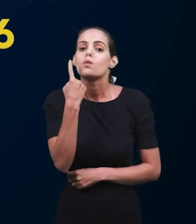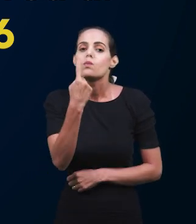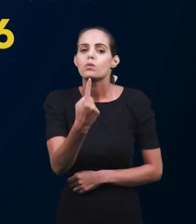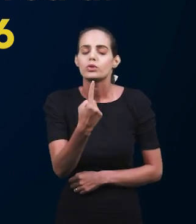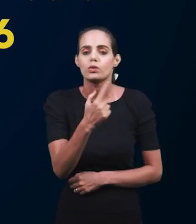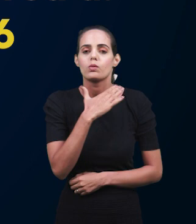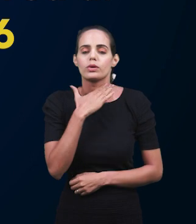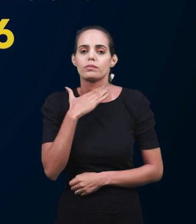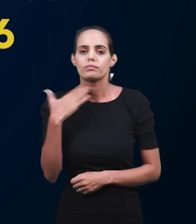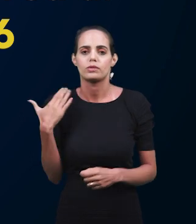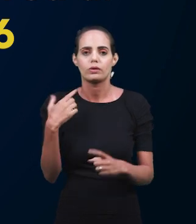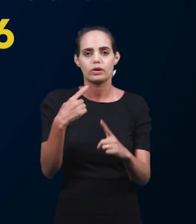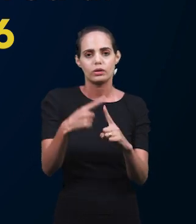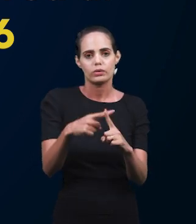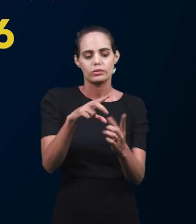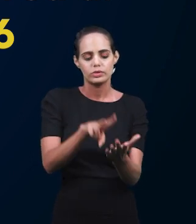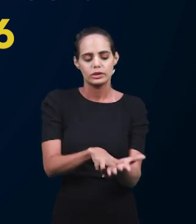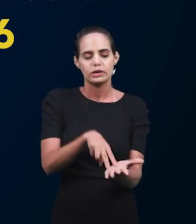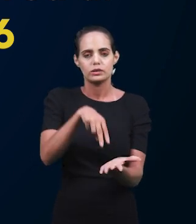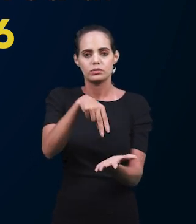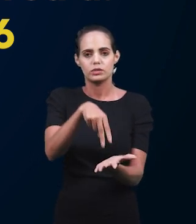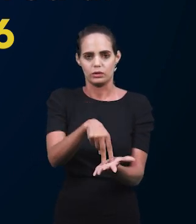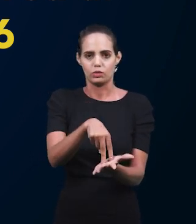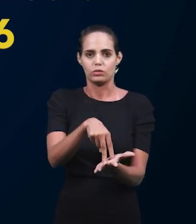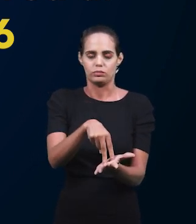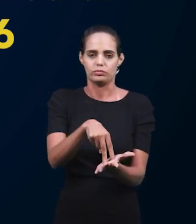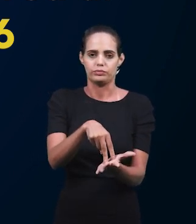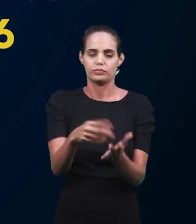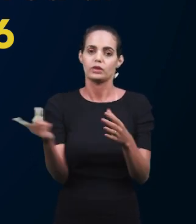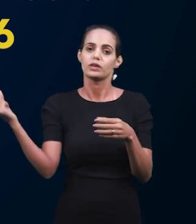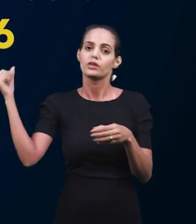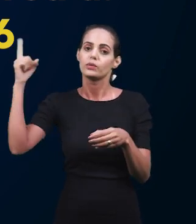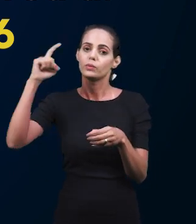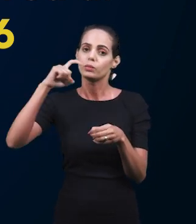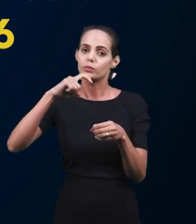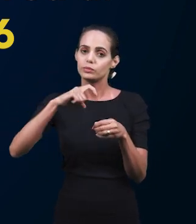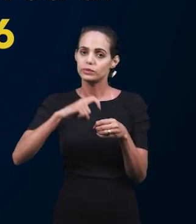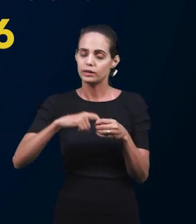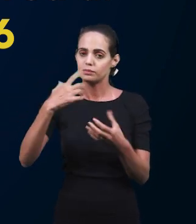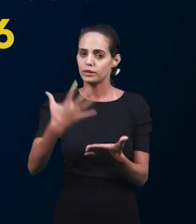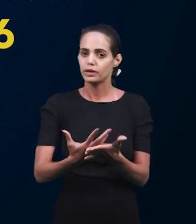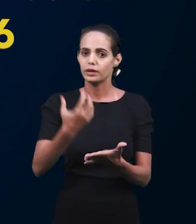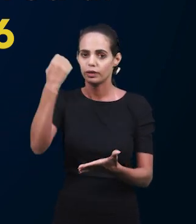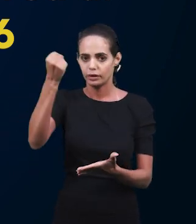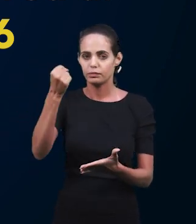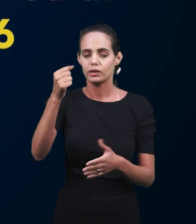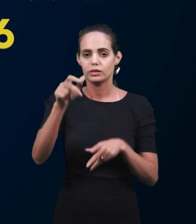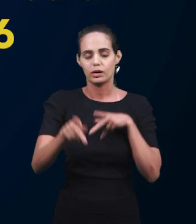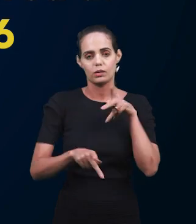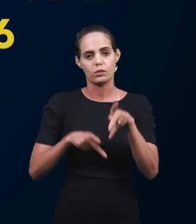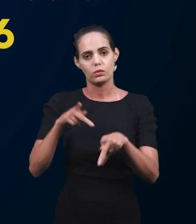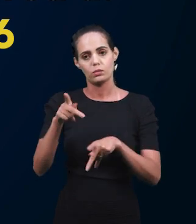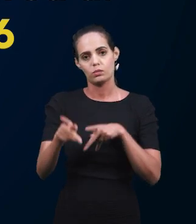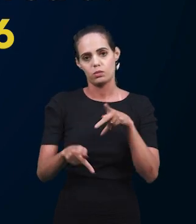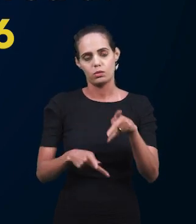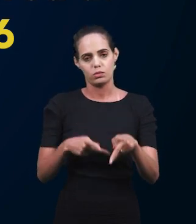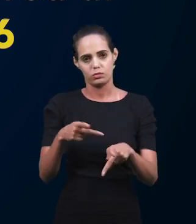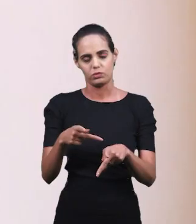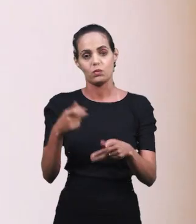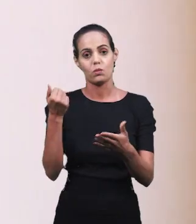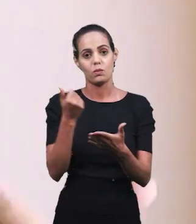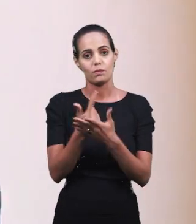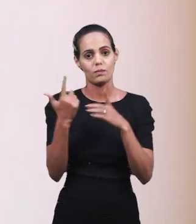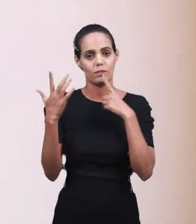só ele vai voltar para buscar o seu povo, que foi comprado e remido pelo seu